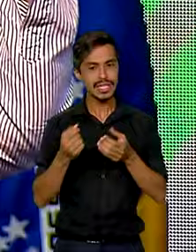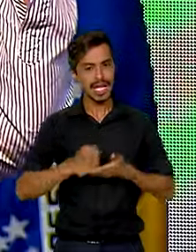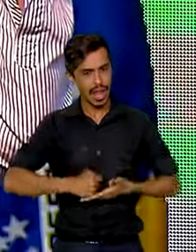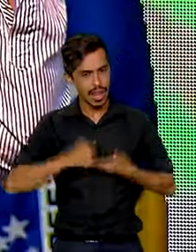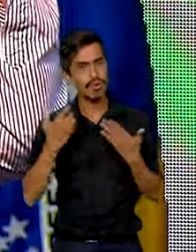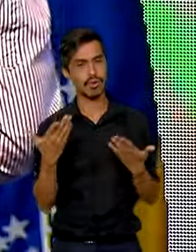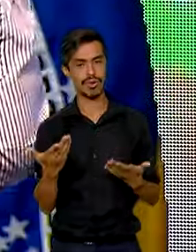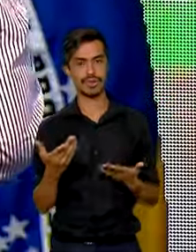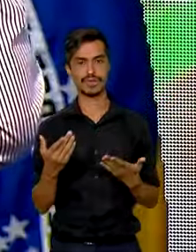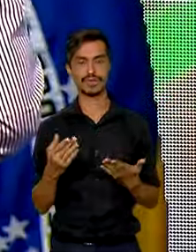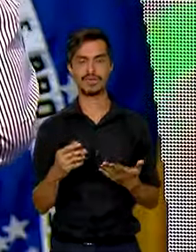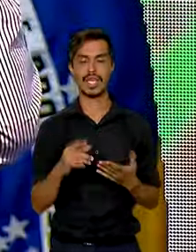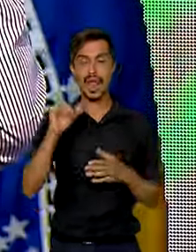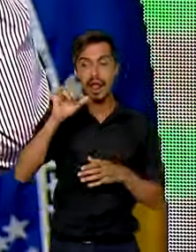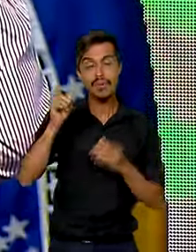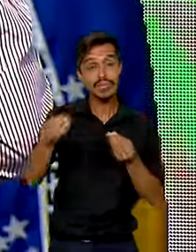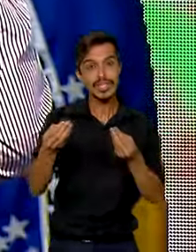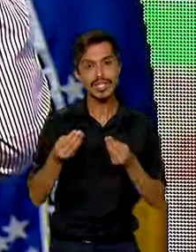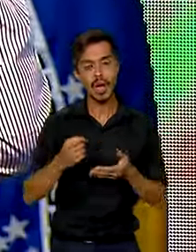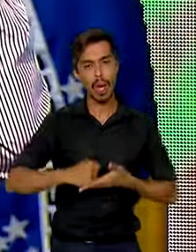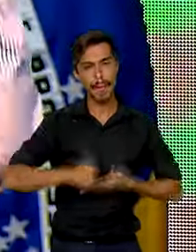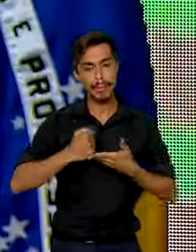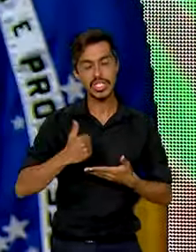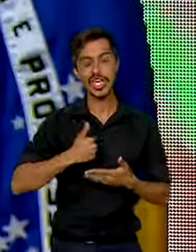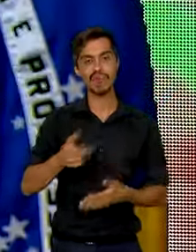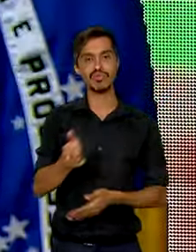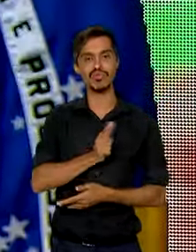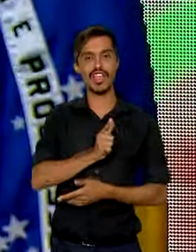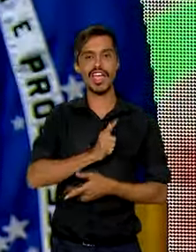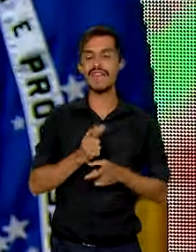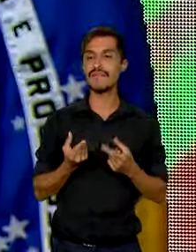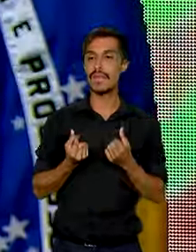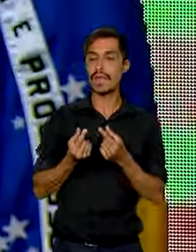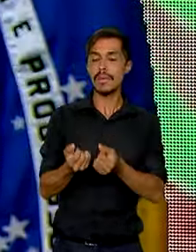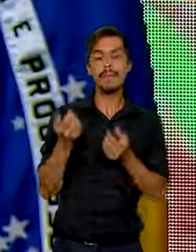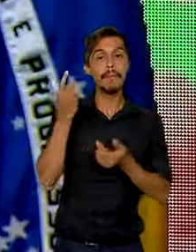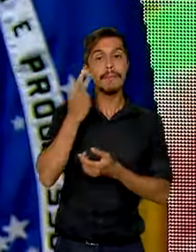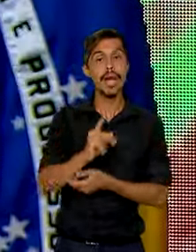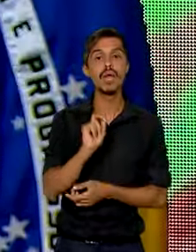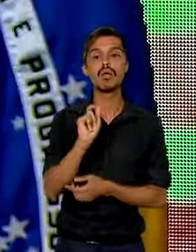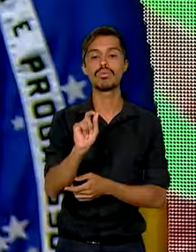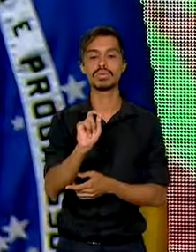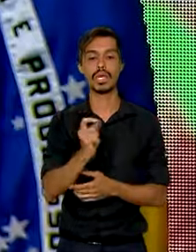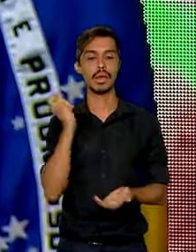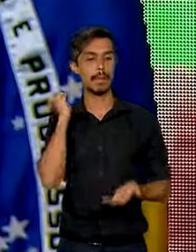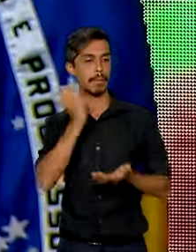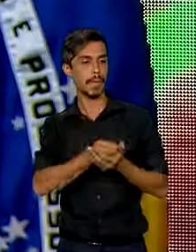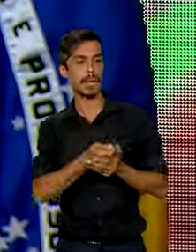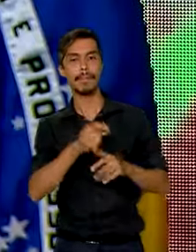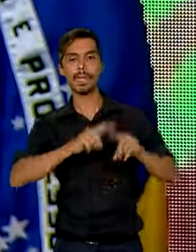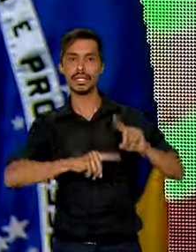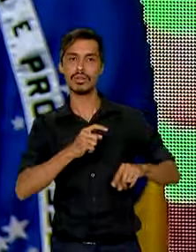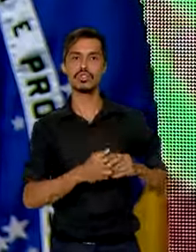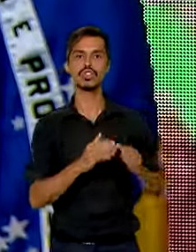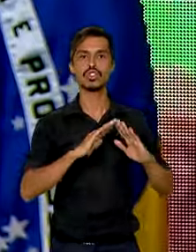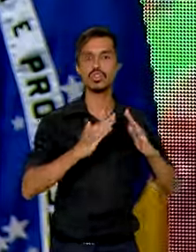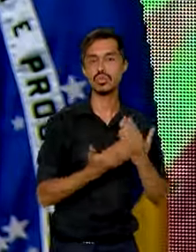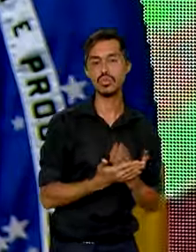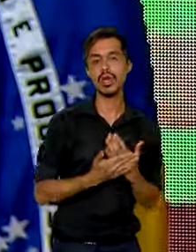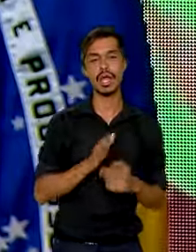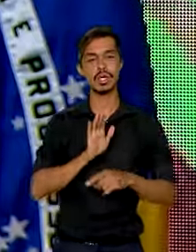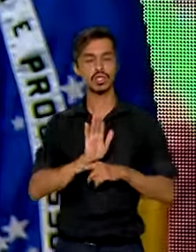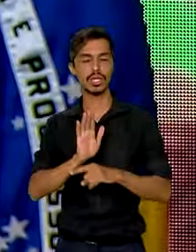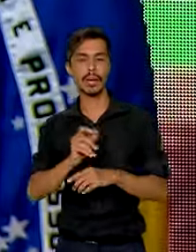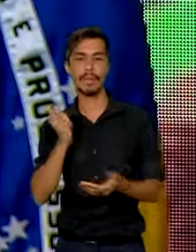suporte então assim era um suporte que eu tinha financeiro para comprar material de escola ajudar a pagar uma